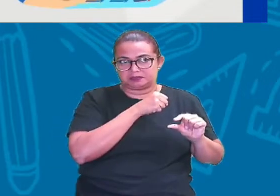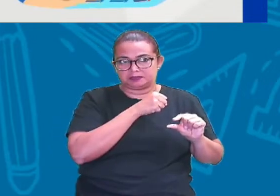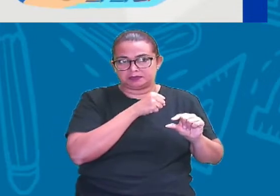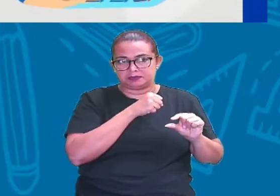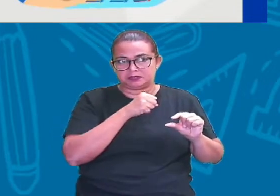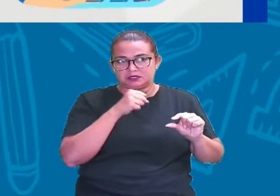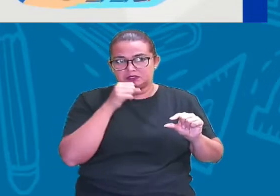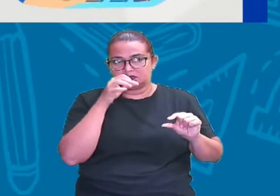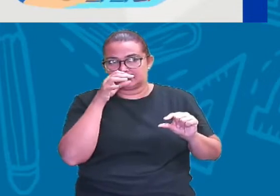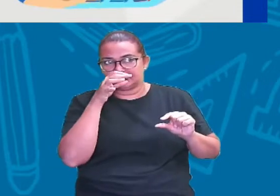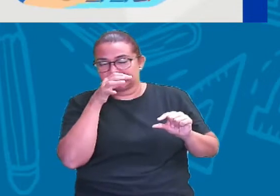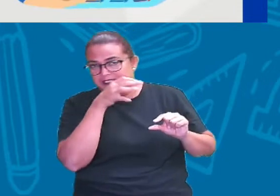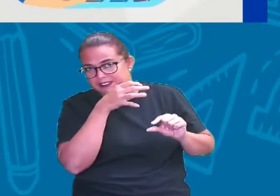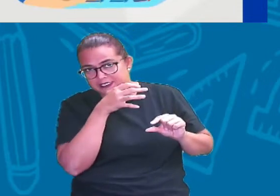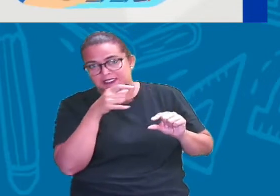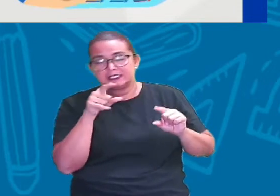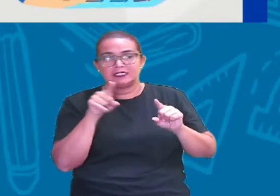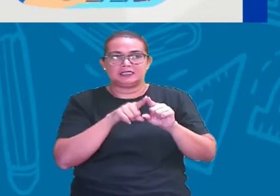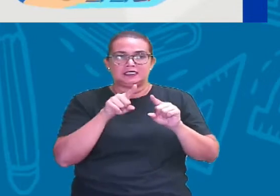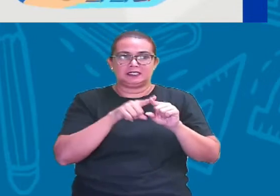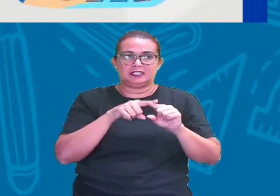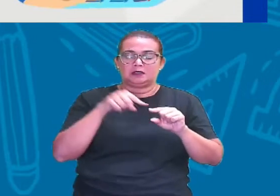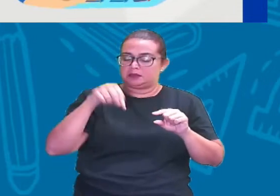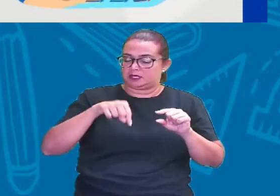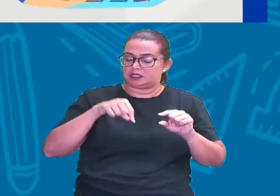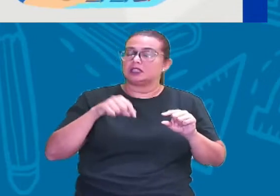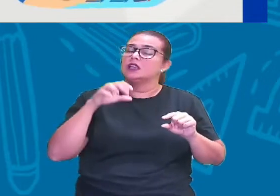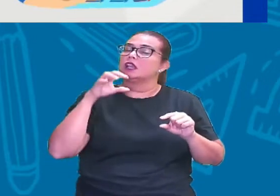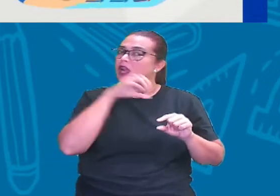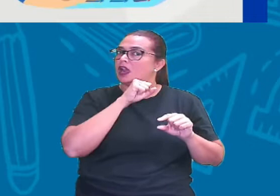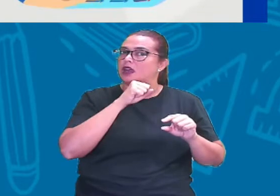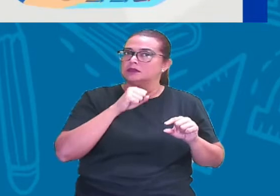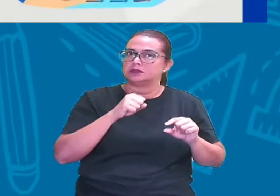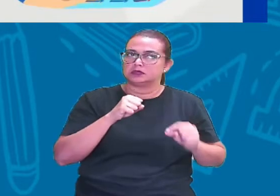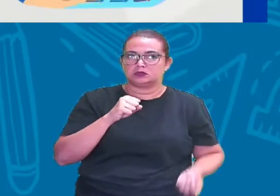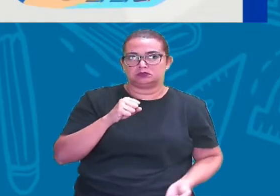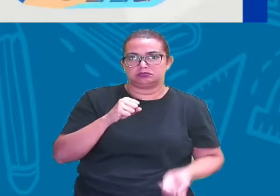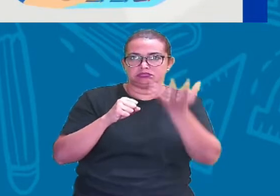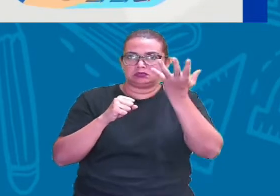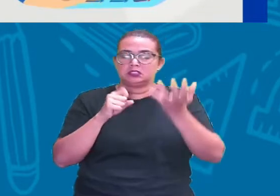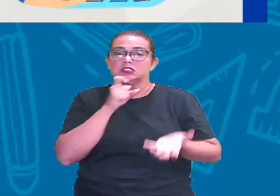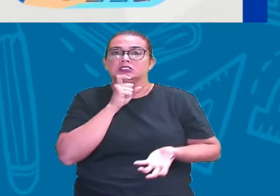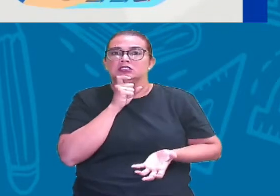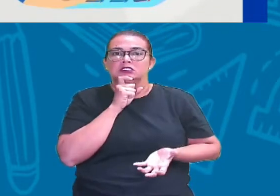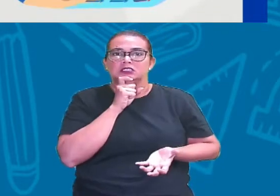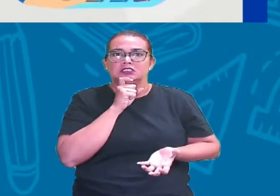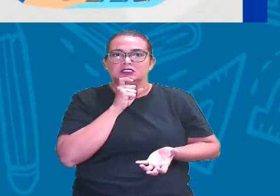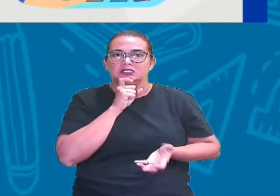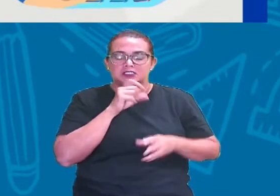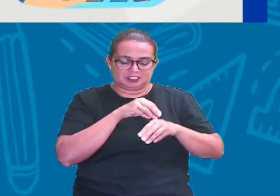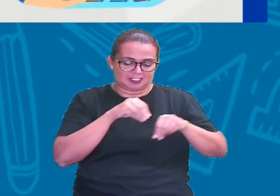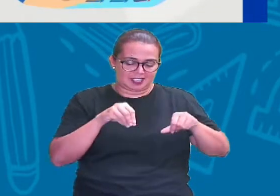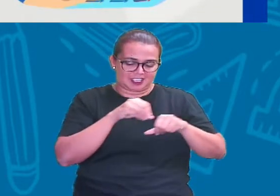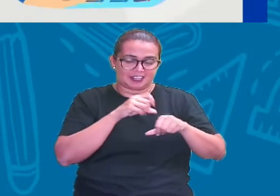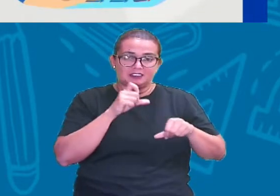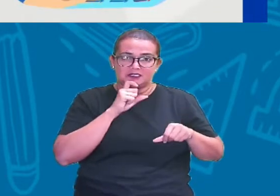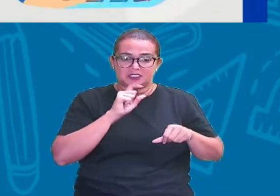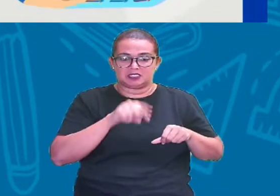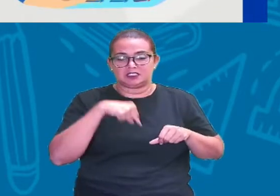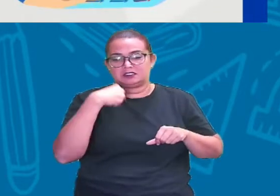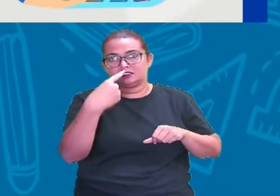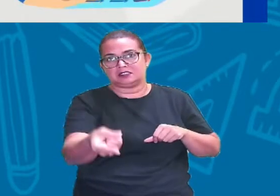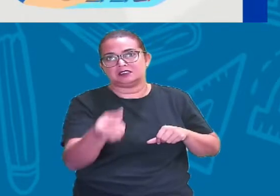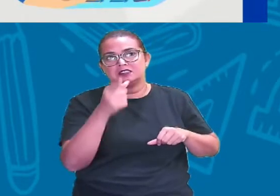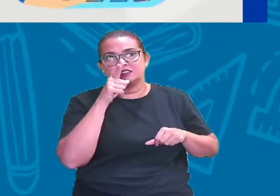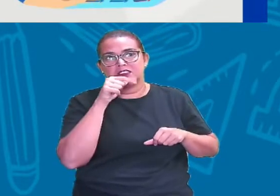calor e esquentar, também é rápido para ela subir, ou seja, para resfriar a areia. Já a água é o